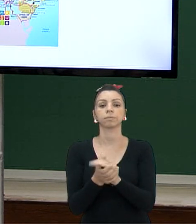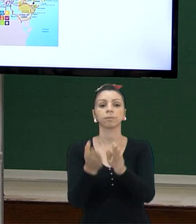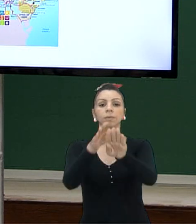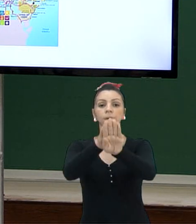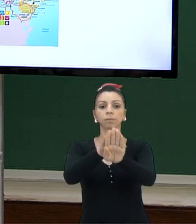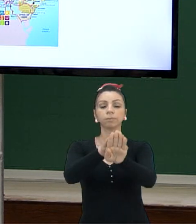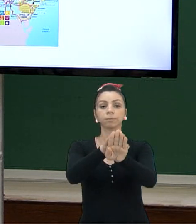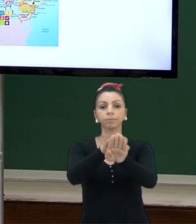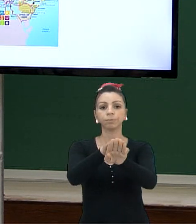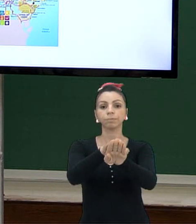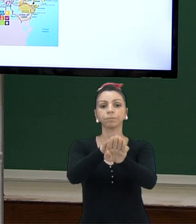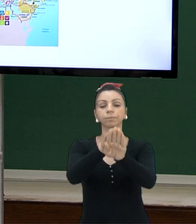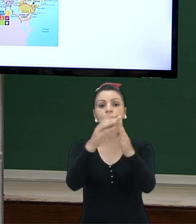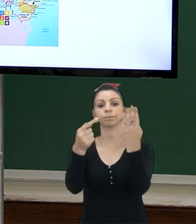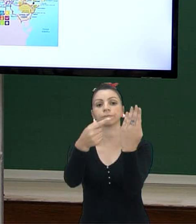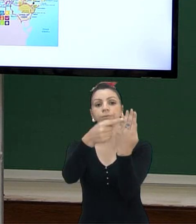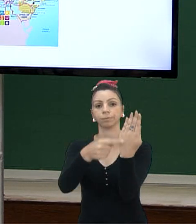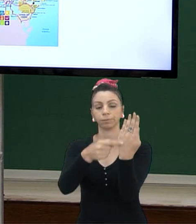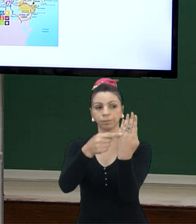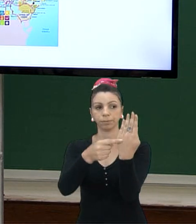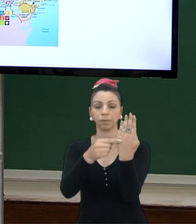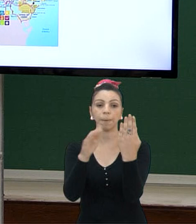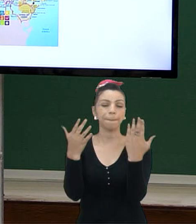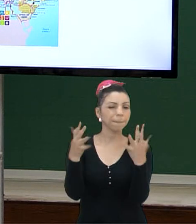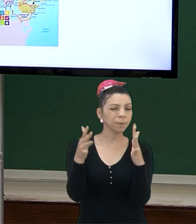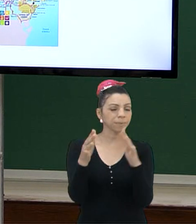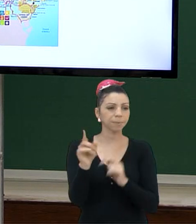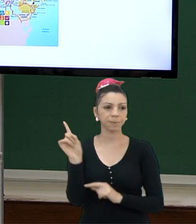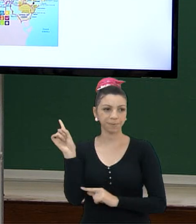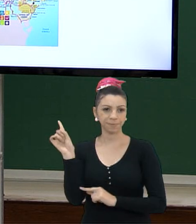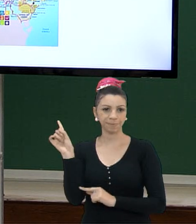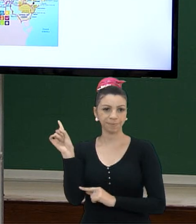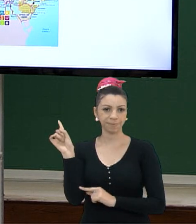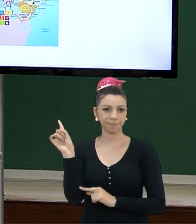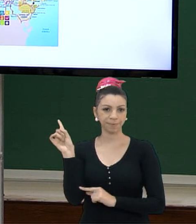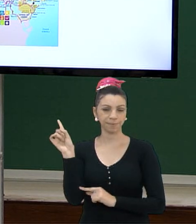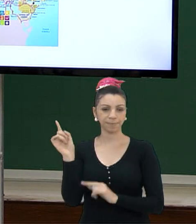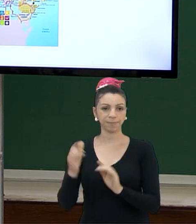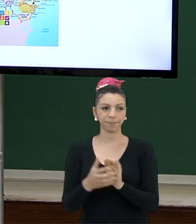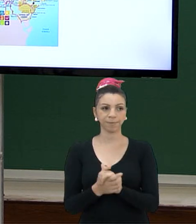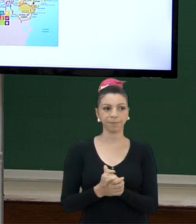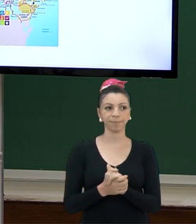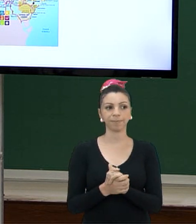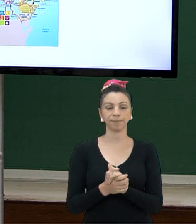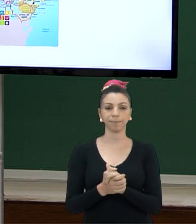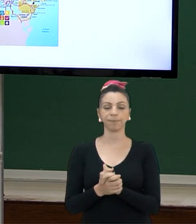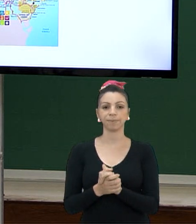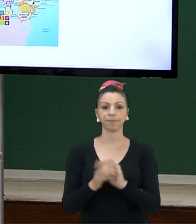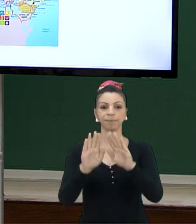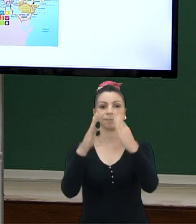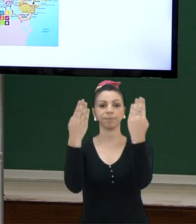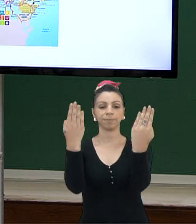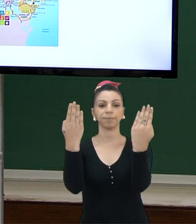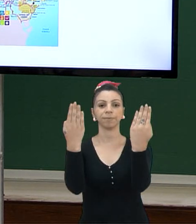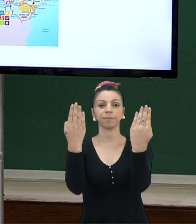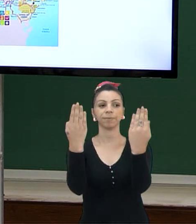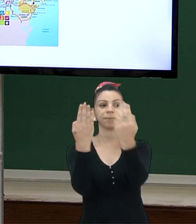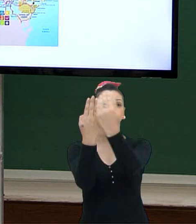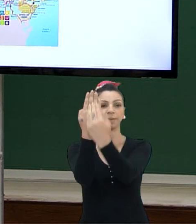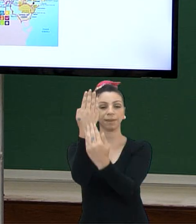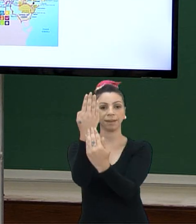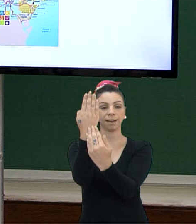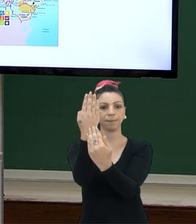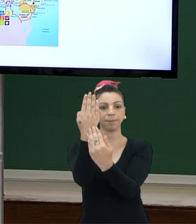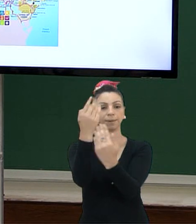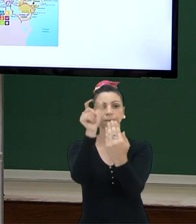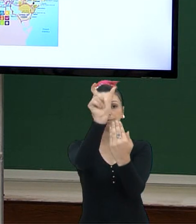a publicidade. Vai ficar mais ou menos assim, ó. Aqui eu vou ter o mapa, a publicidade